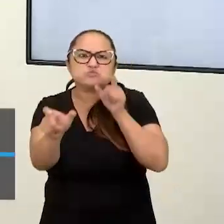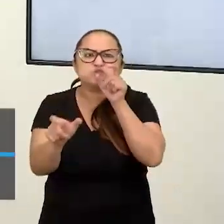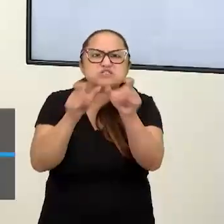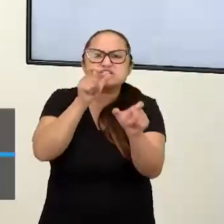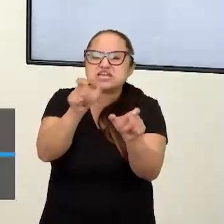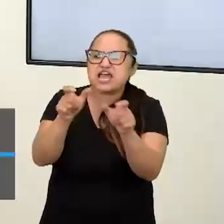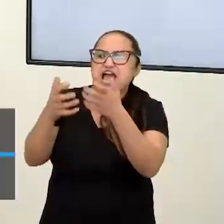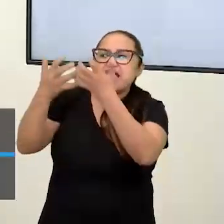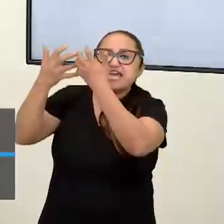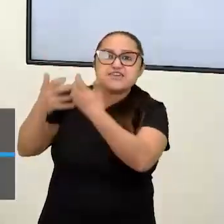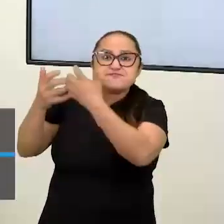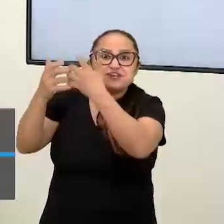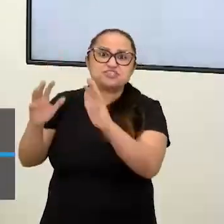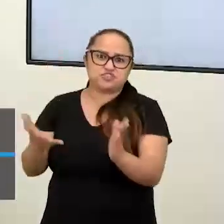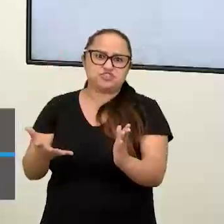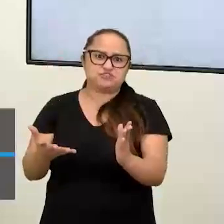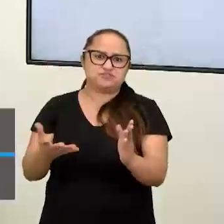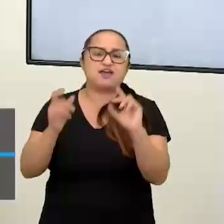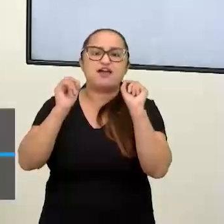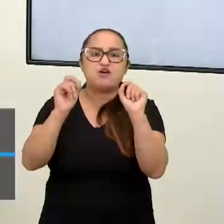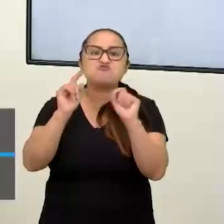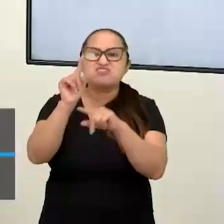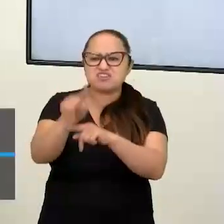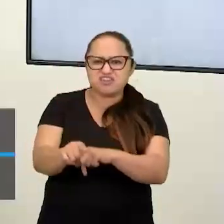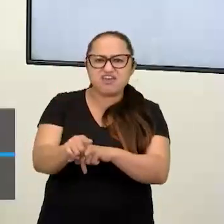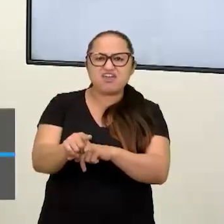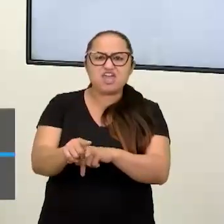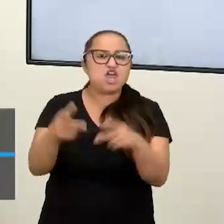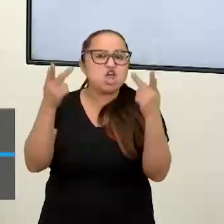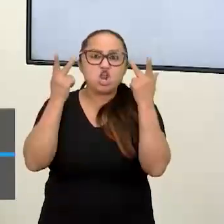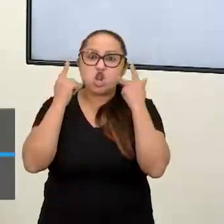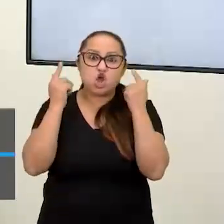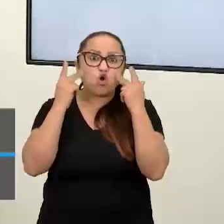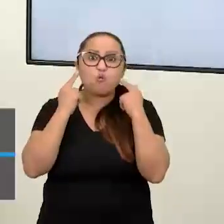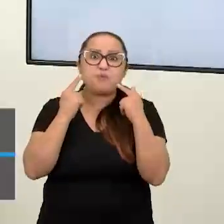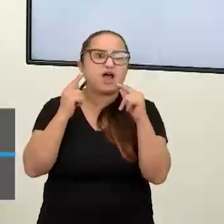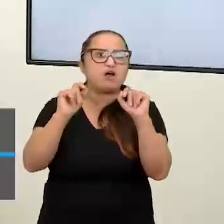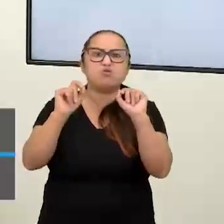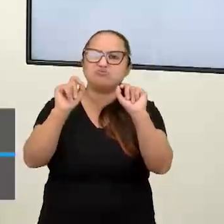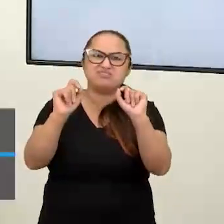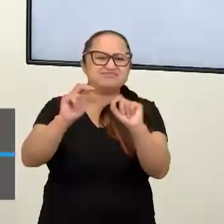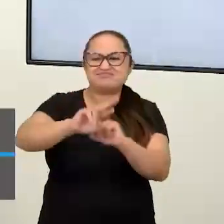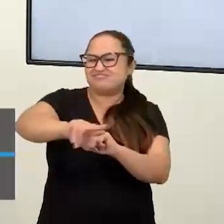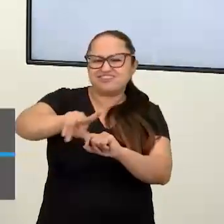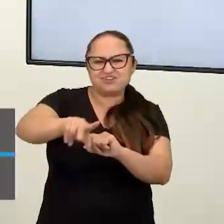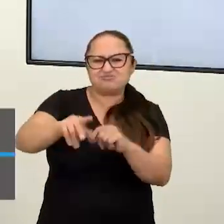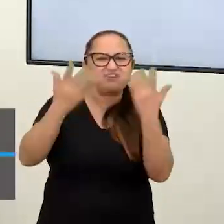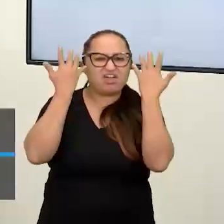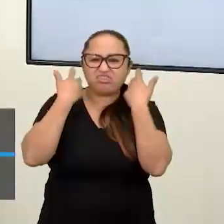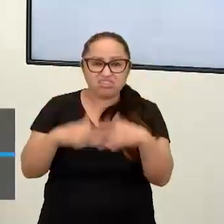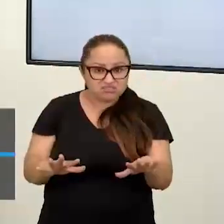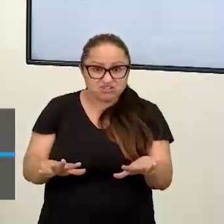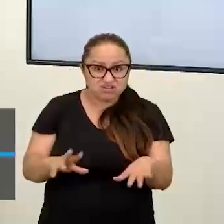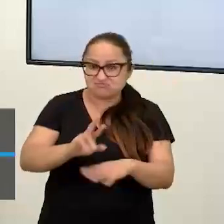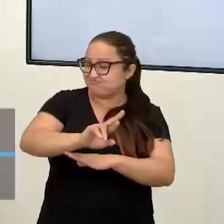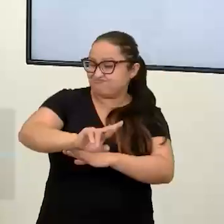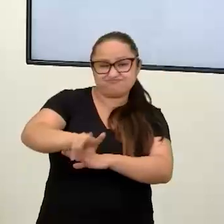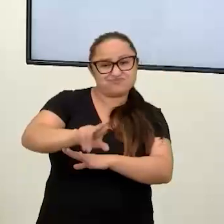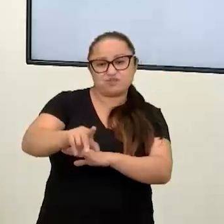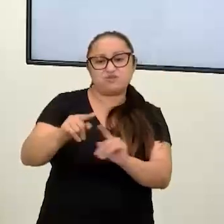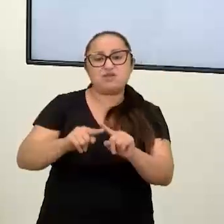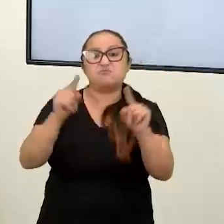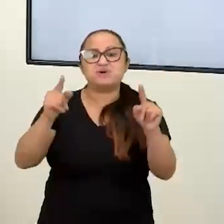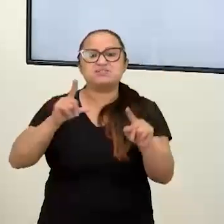a estranhar, a desnaturalizar aquilo que é apresentado dentro da cultura como natural. Mas nós temos uma máxima